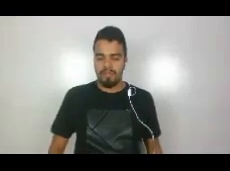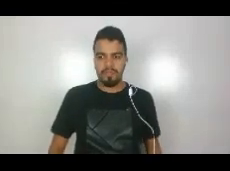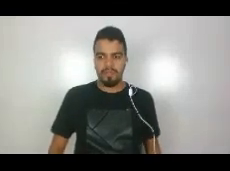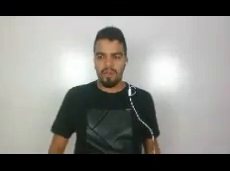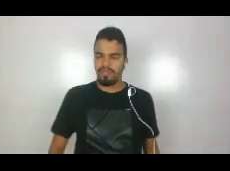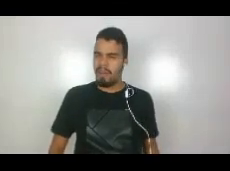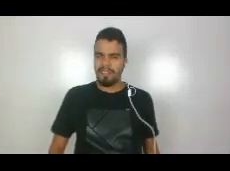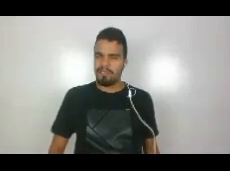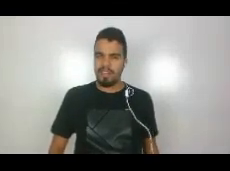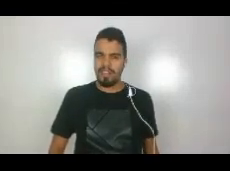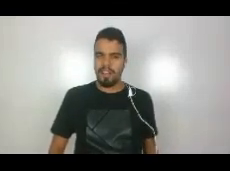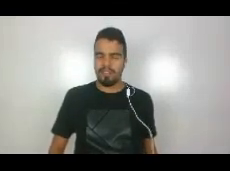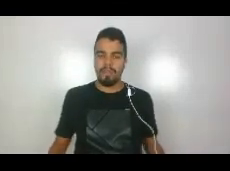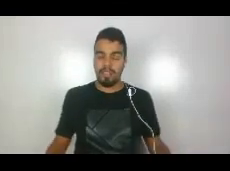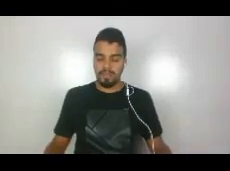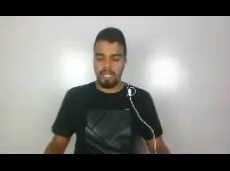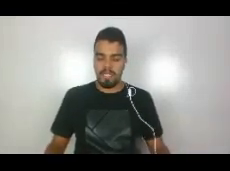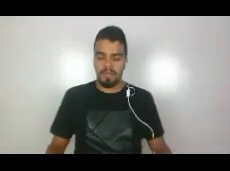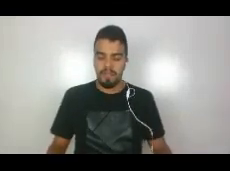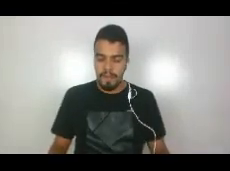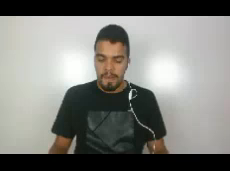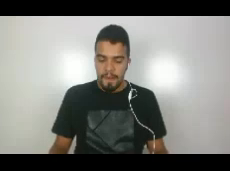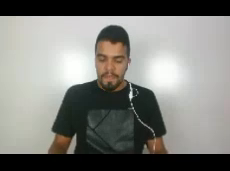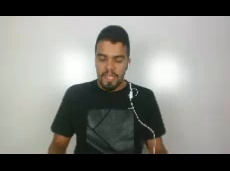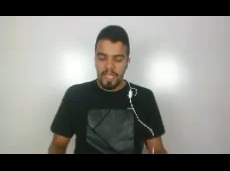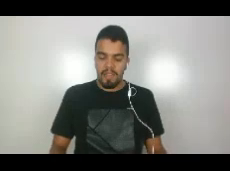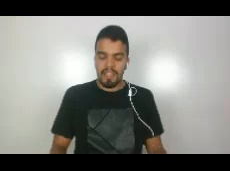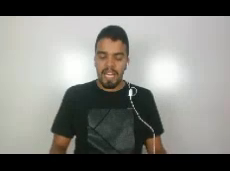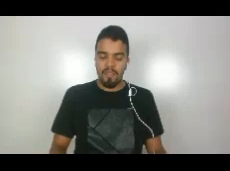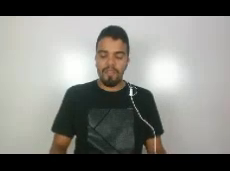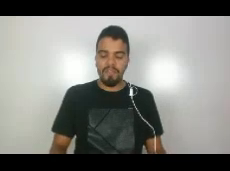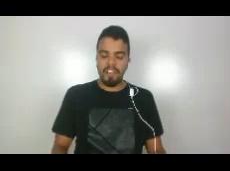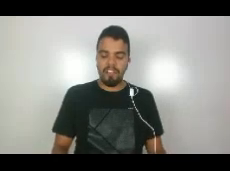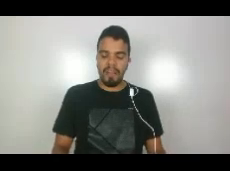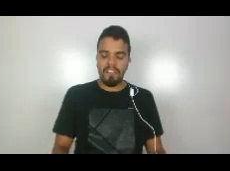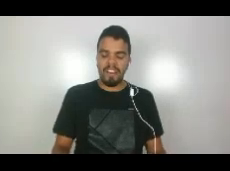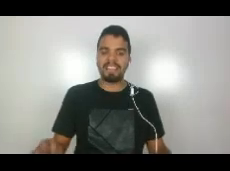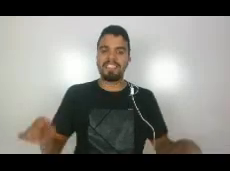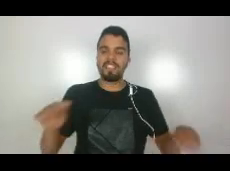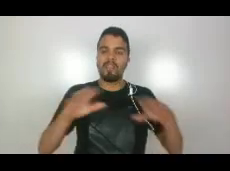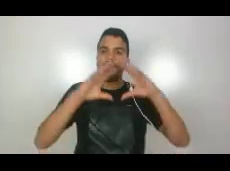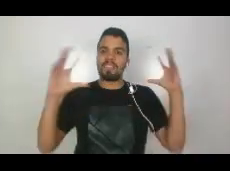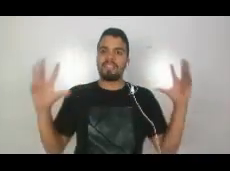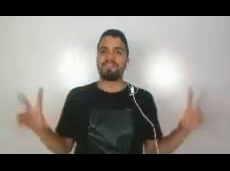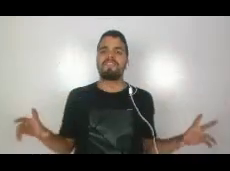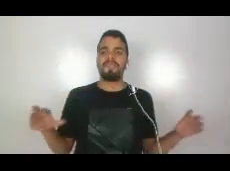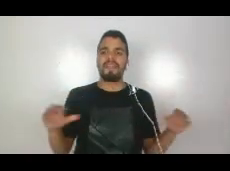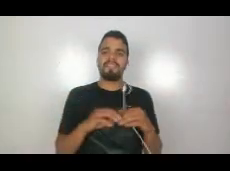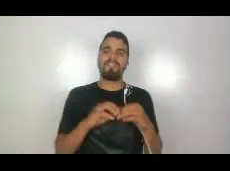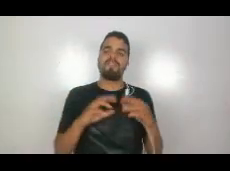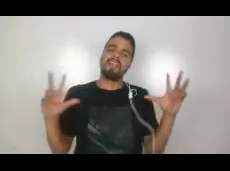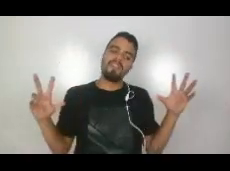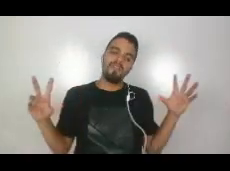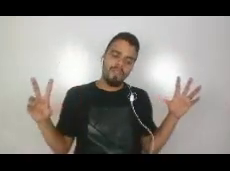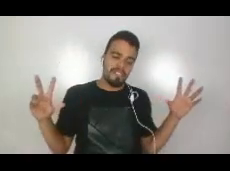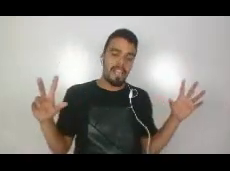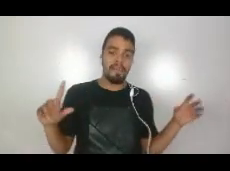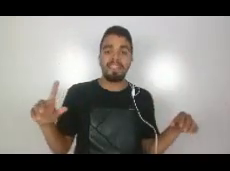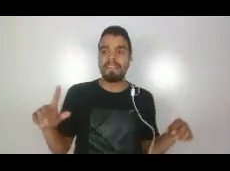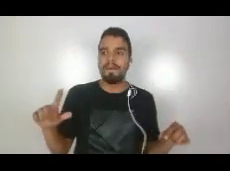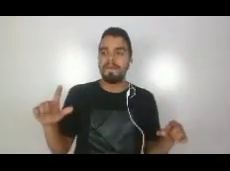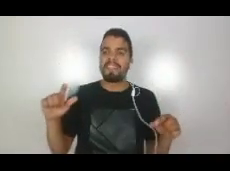ele é um tradutor automático, né? Automático mesmo, que não é tão confiável para frases longas. Às vezes, frases longas ele